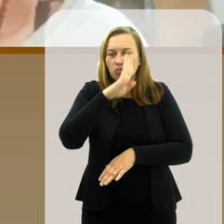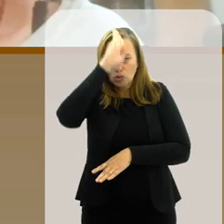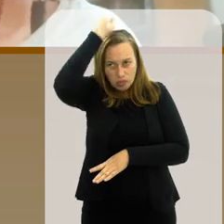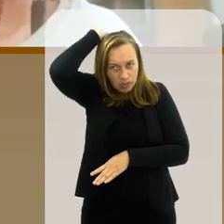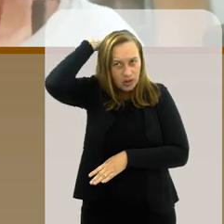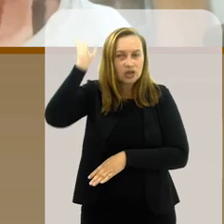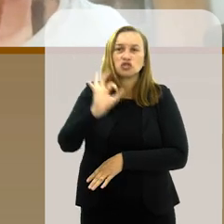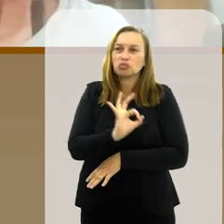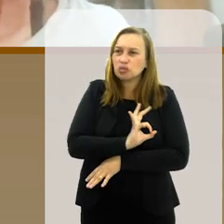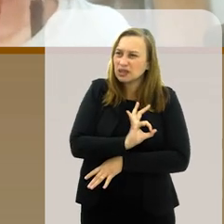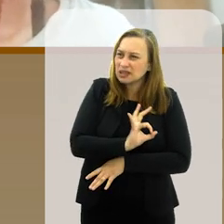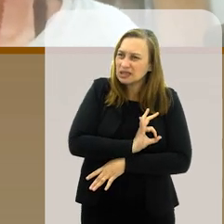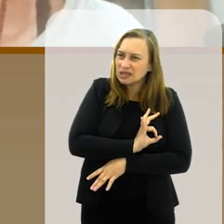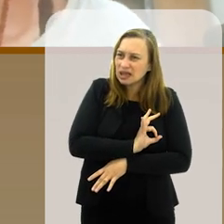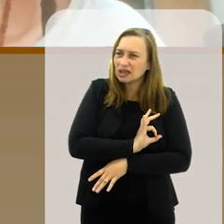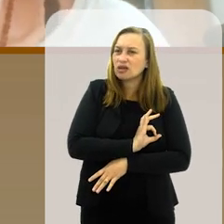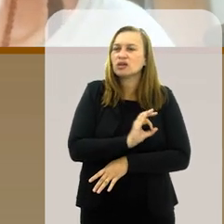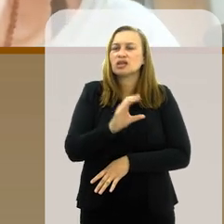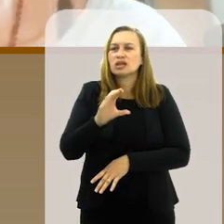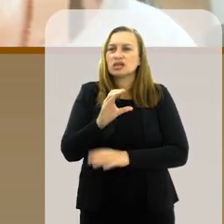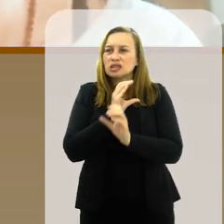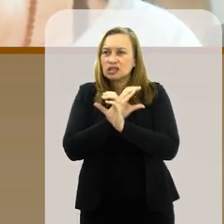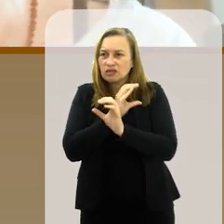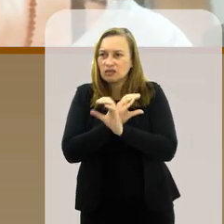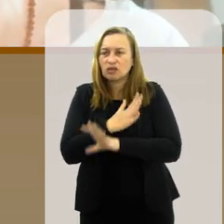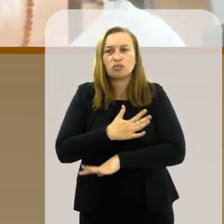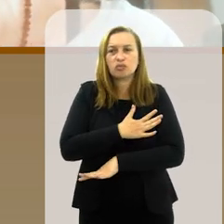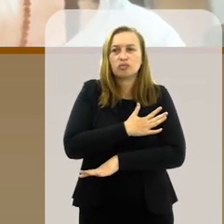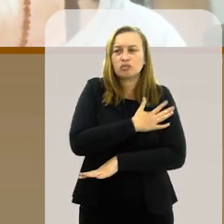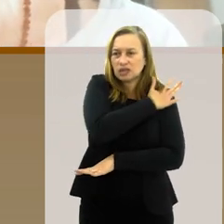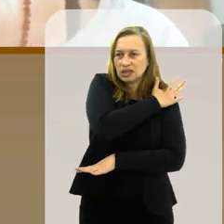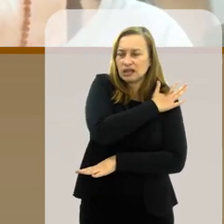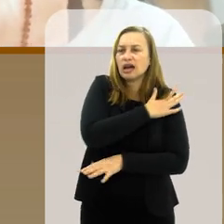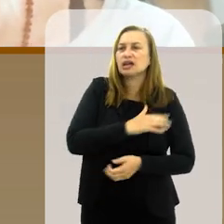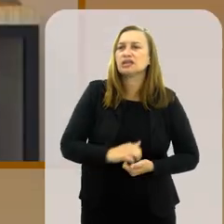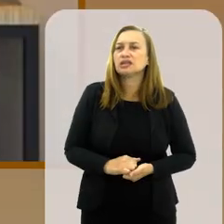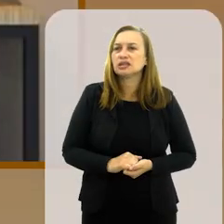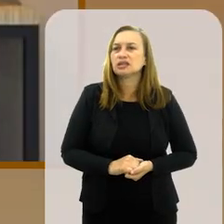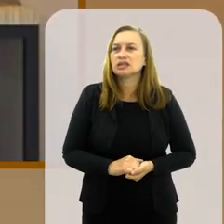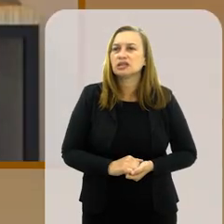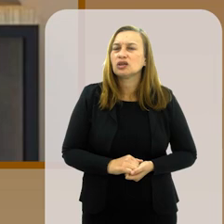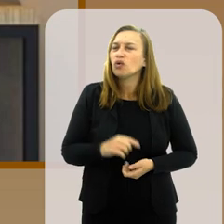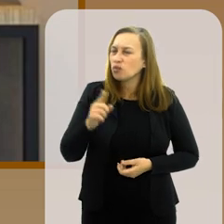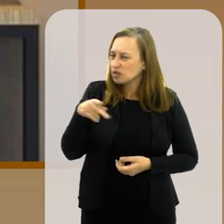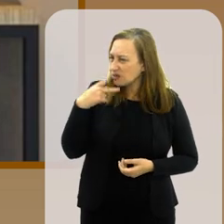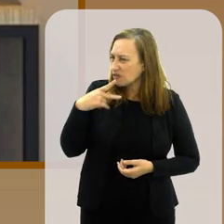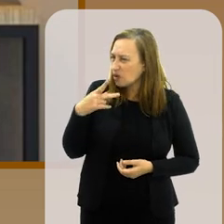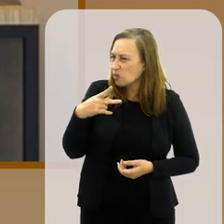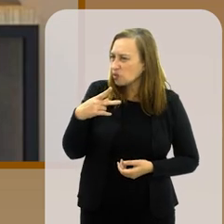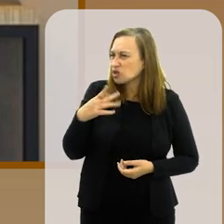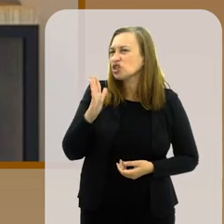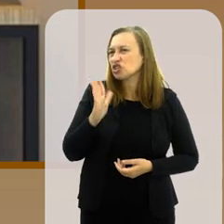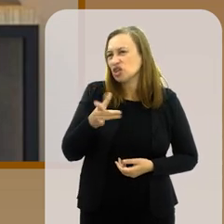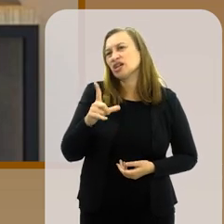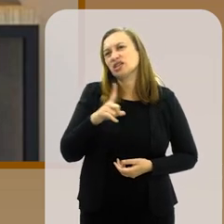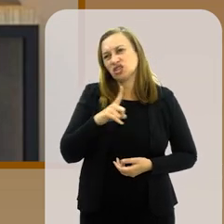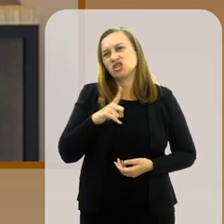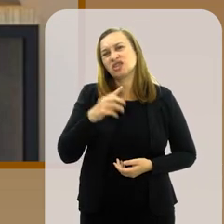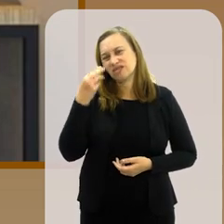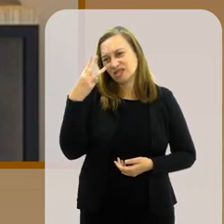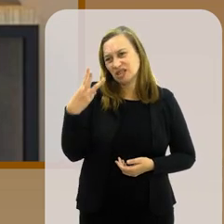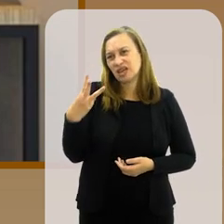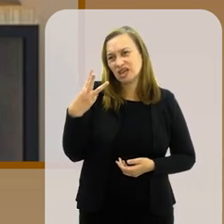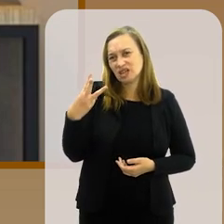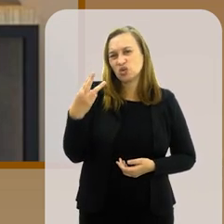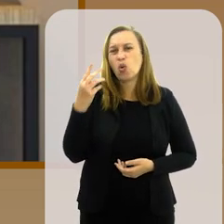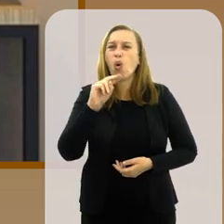de segurança, né? Bombeiros, policiais civis, militares. E como você disse,